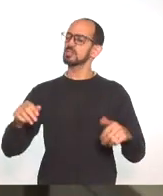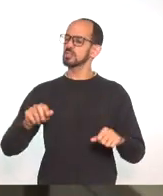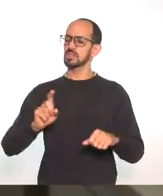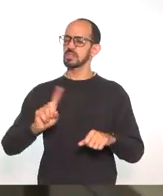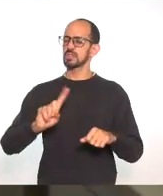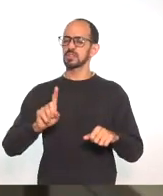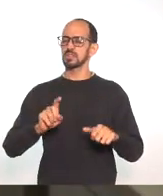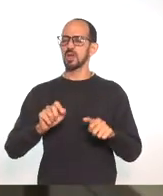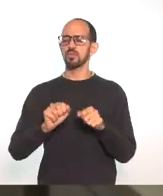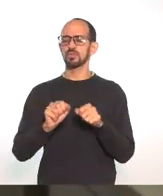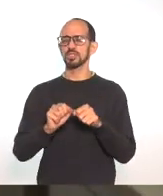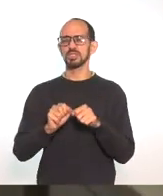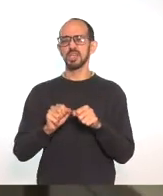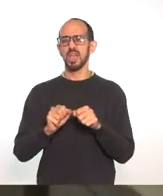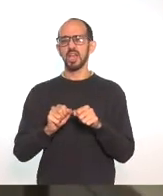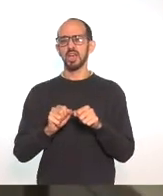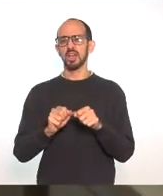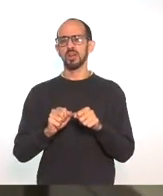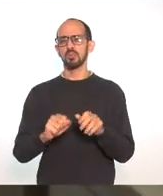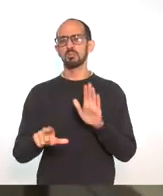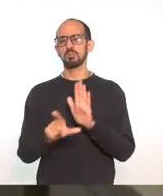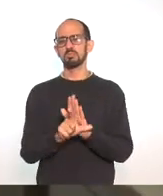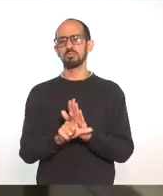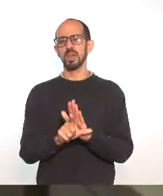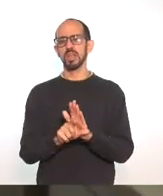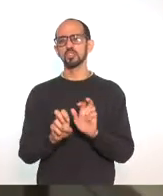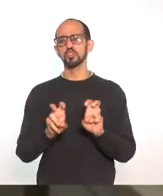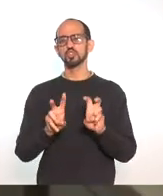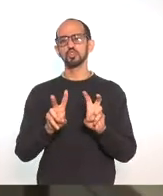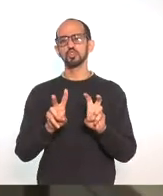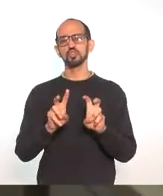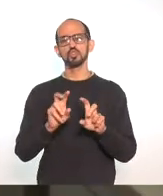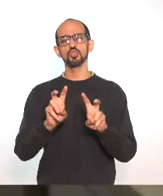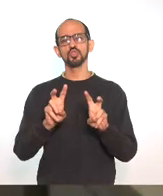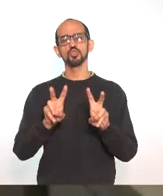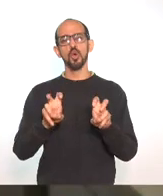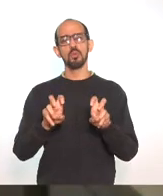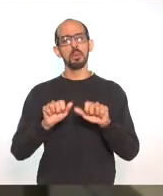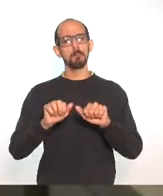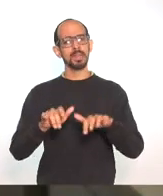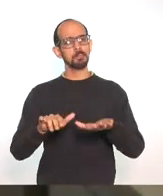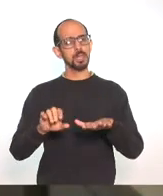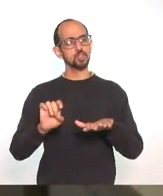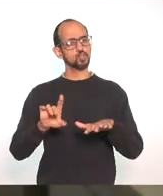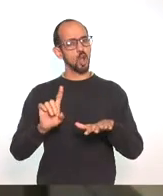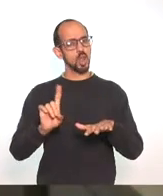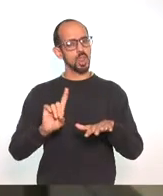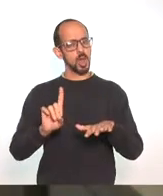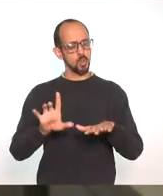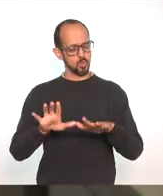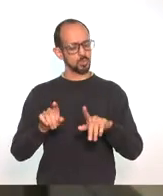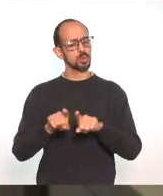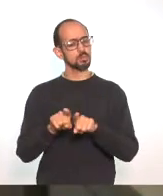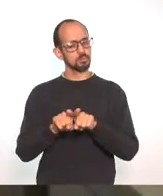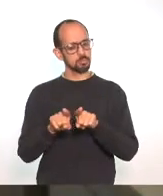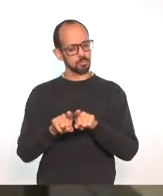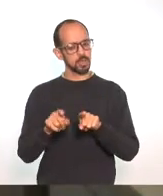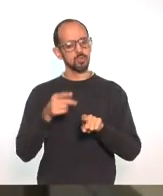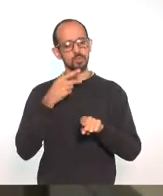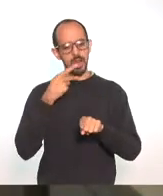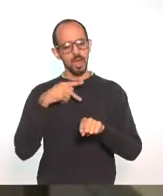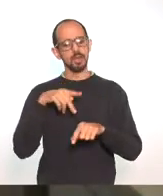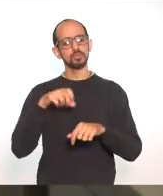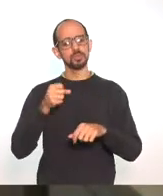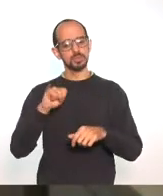ficaram só na pandemia também fizeram usam aí as